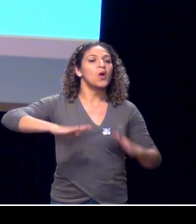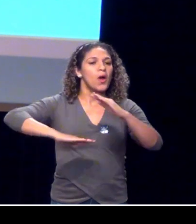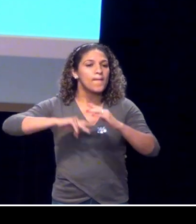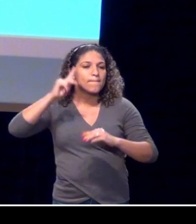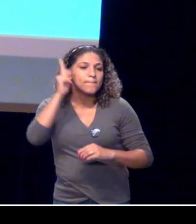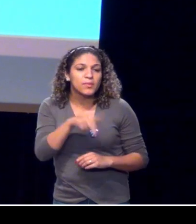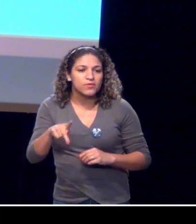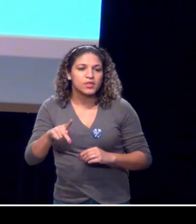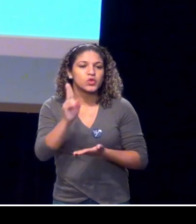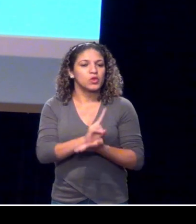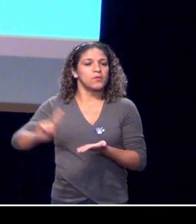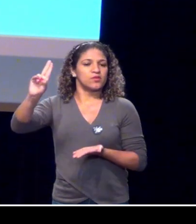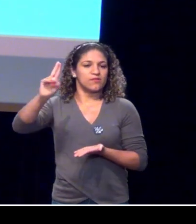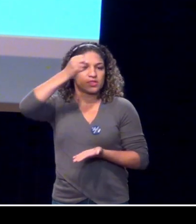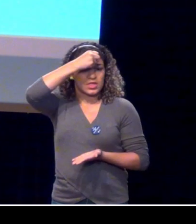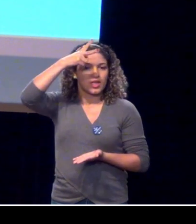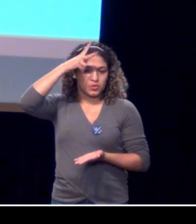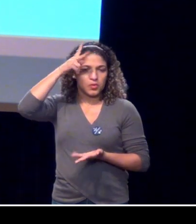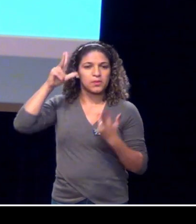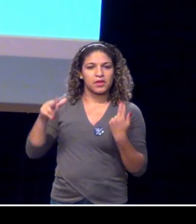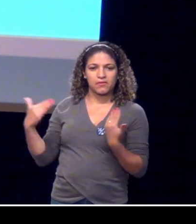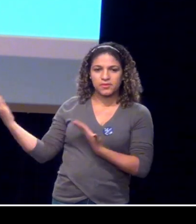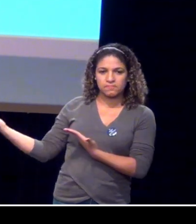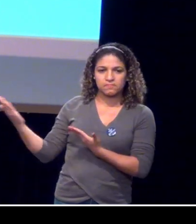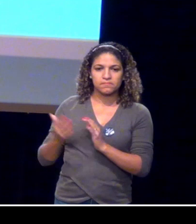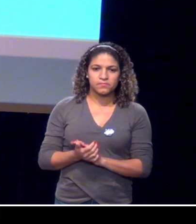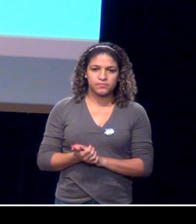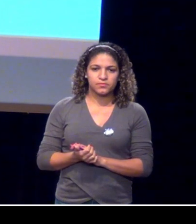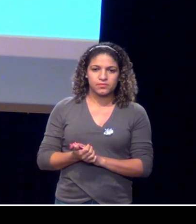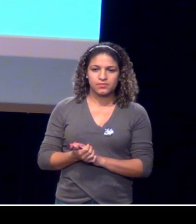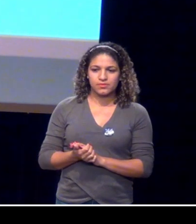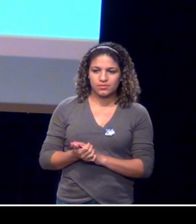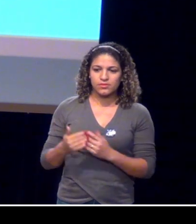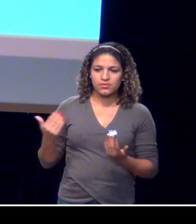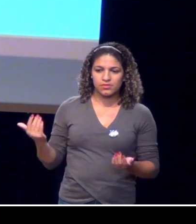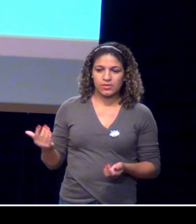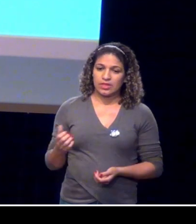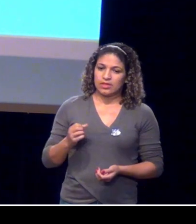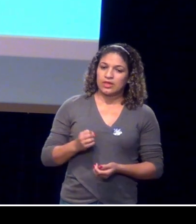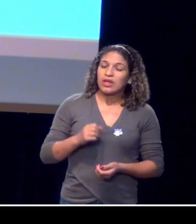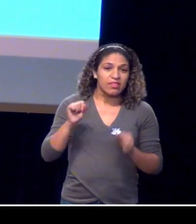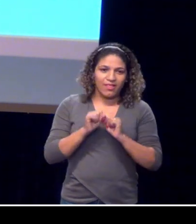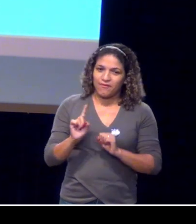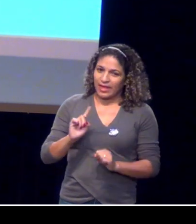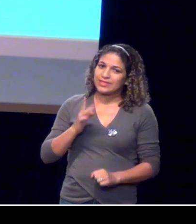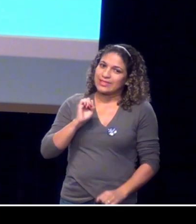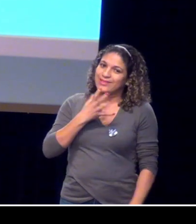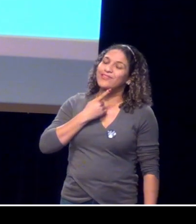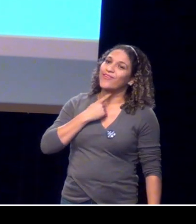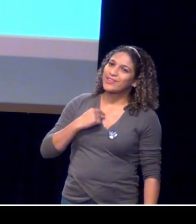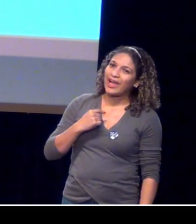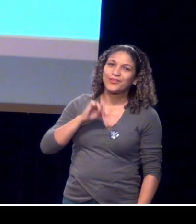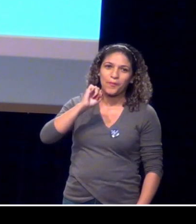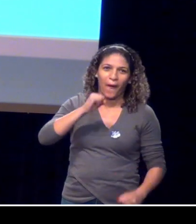uma universidade pública, assim como eu. Se é que seja esse desejo. Não façam isso. Vão